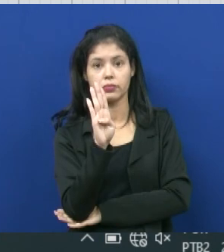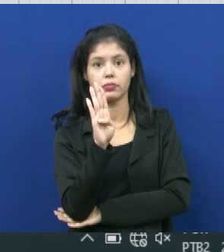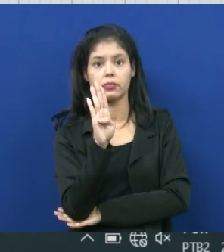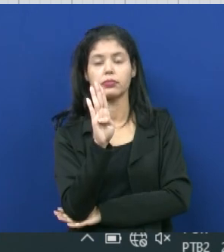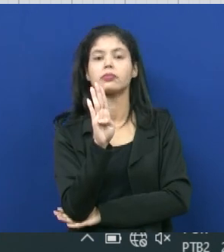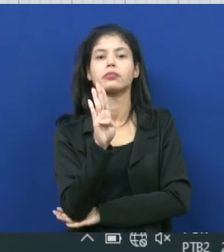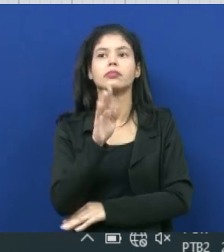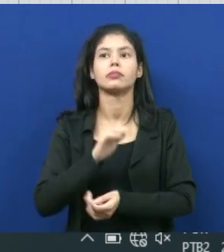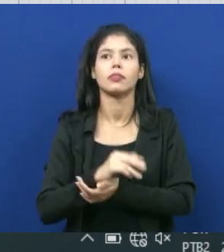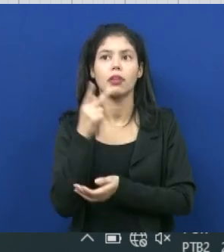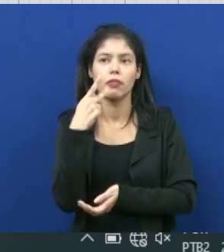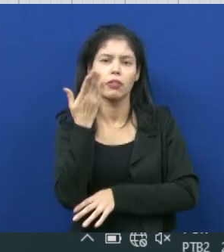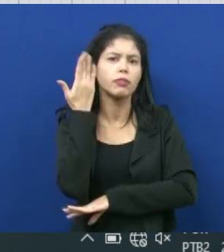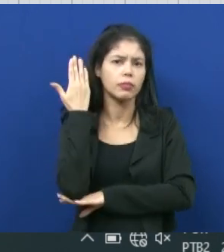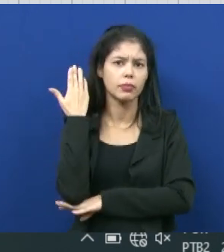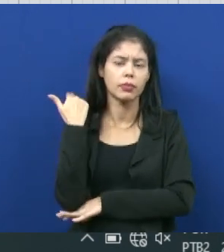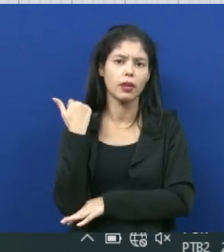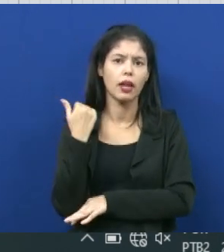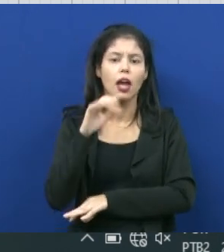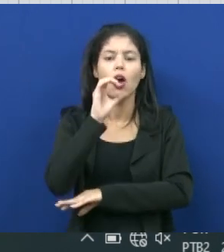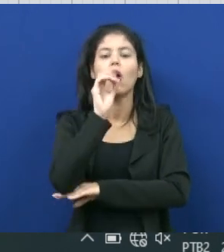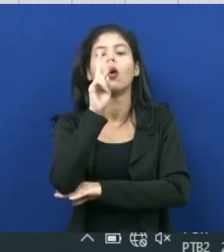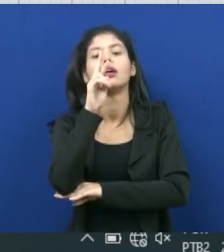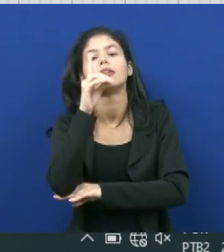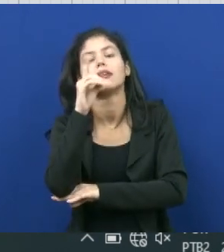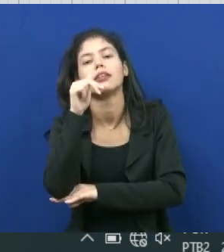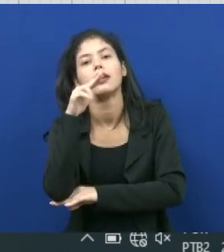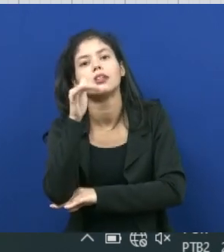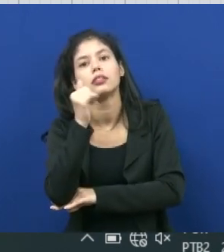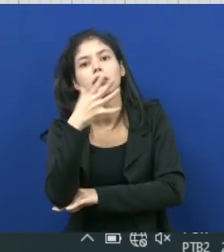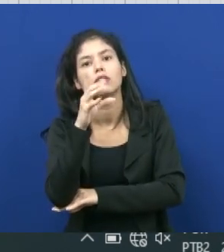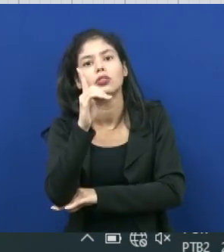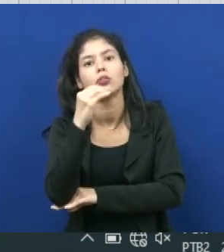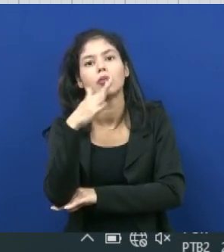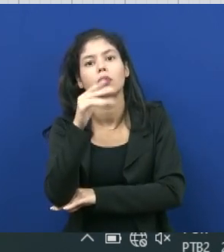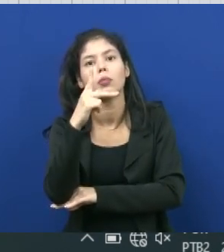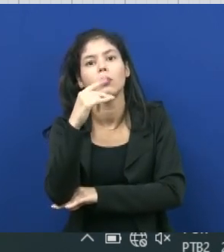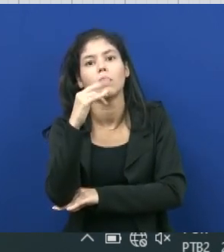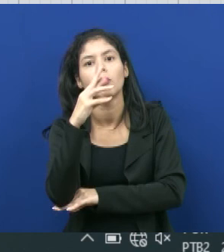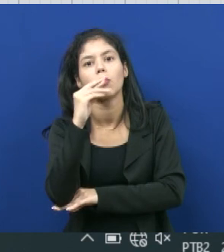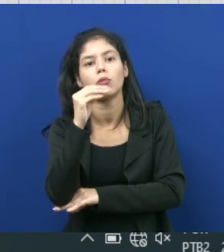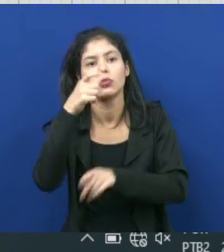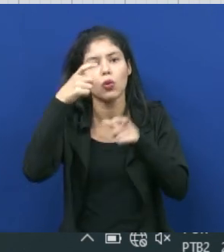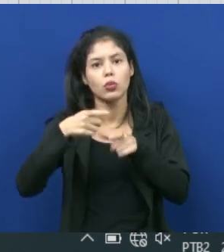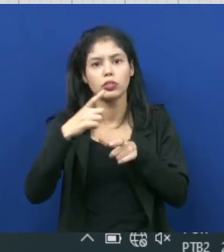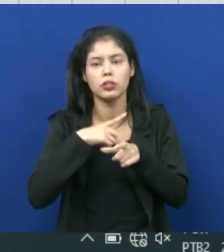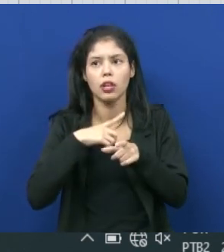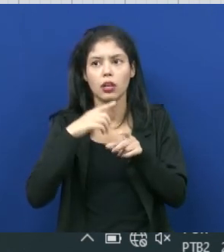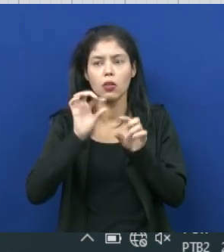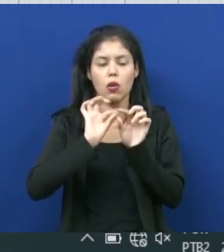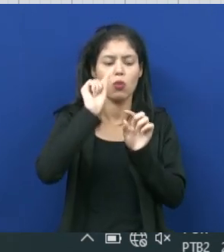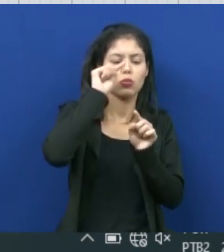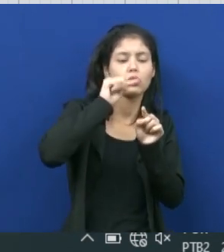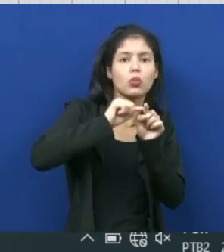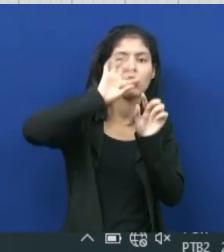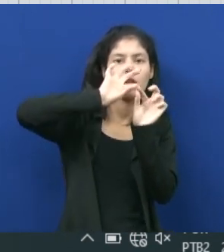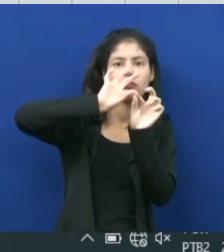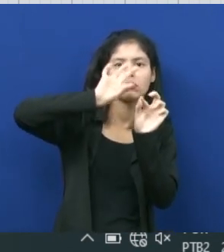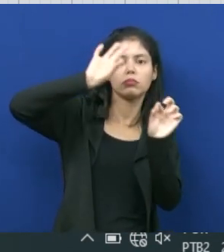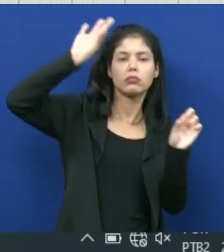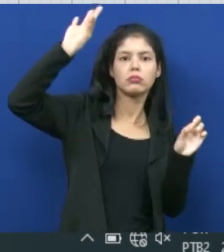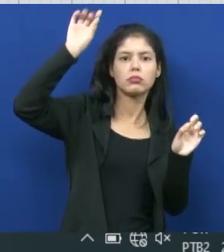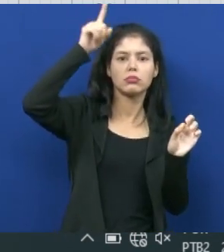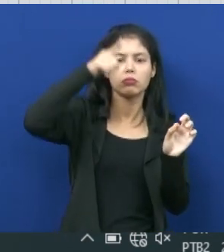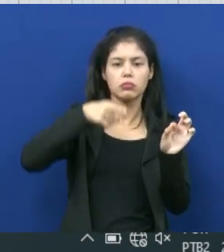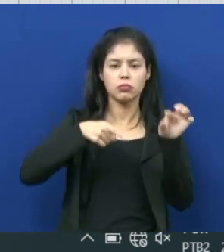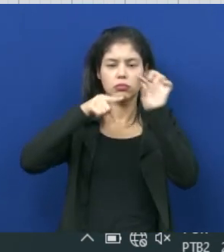B foi dito anteriormente que é a ordenada do ponto onde o gráfico toca o eixo das ordenadas. Nesse